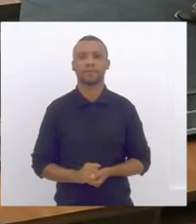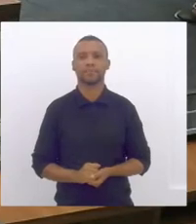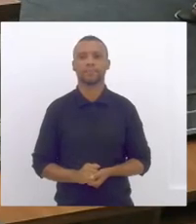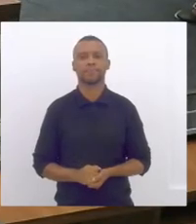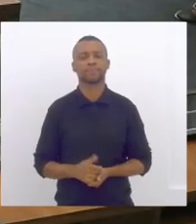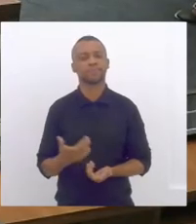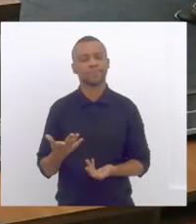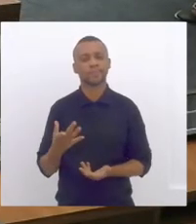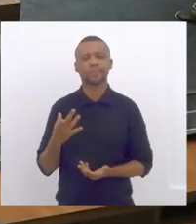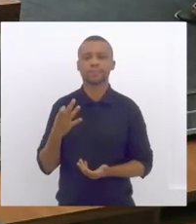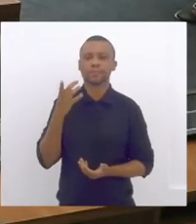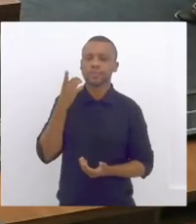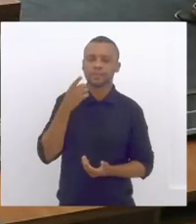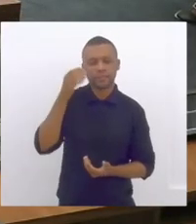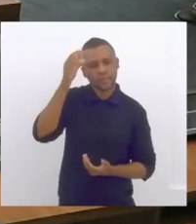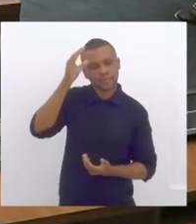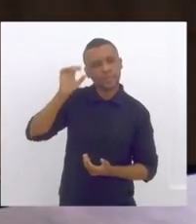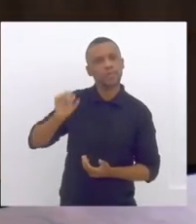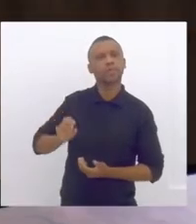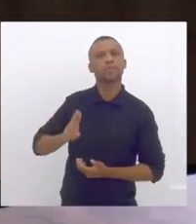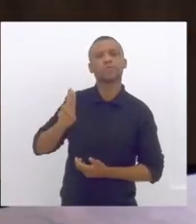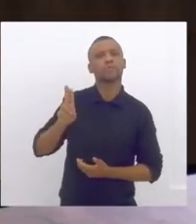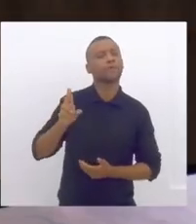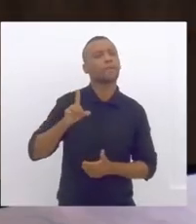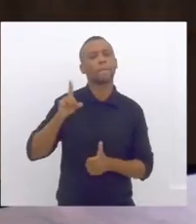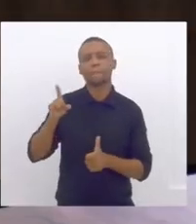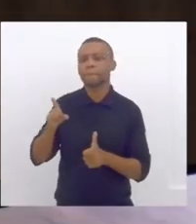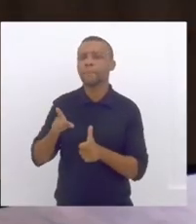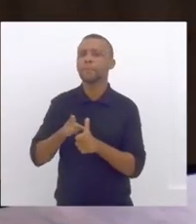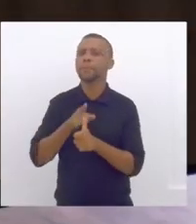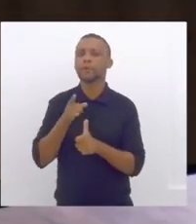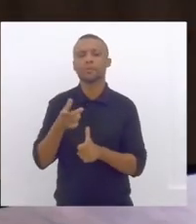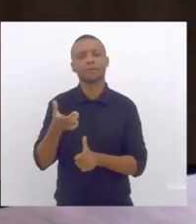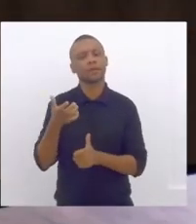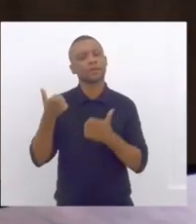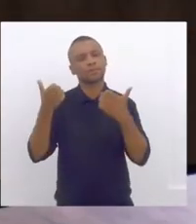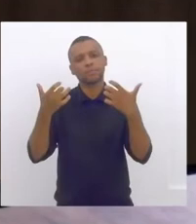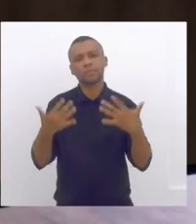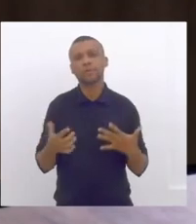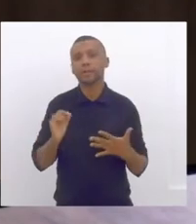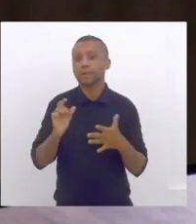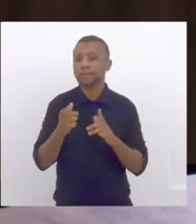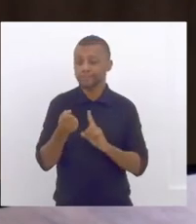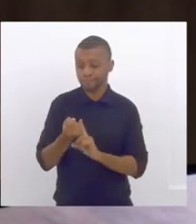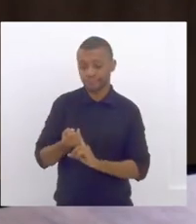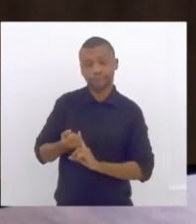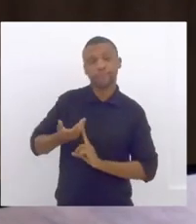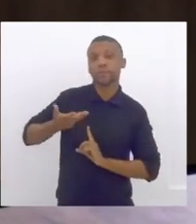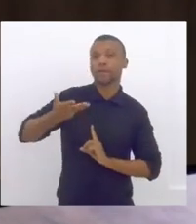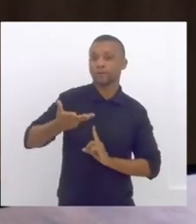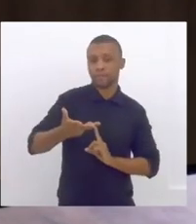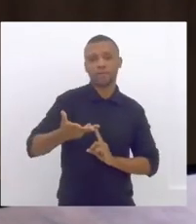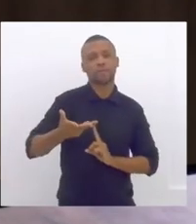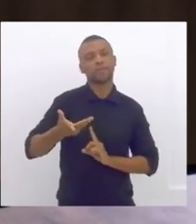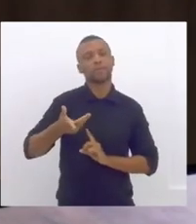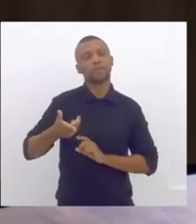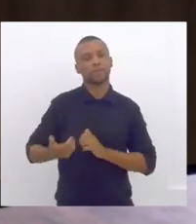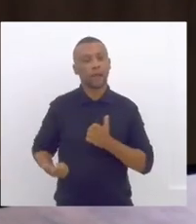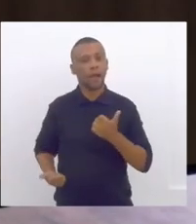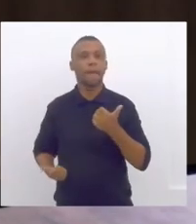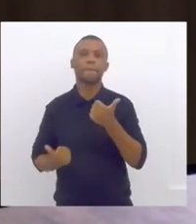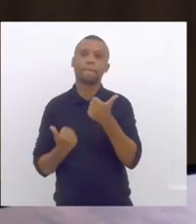Deputada Tia Ju, eu quero, em primeiro lugar, fazer uma manifestação de